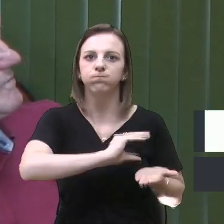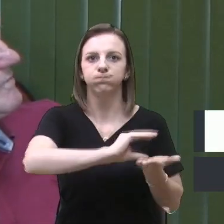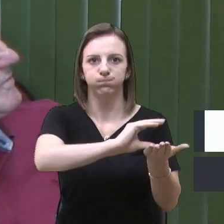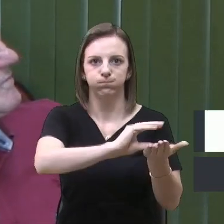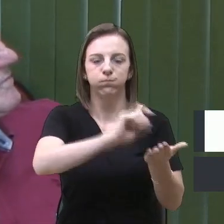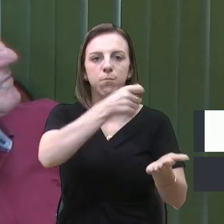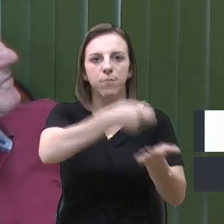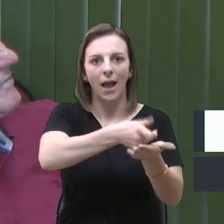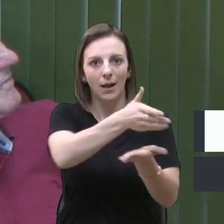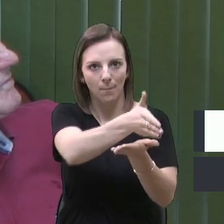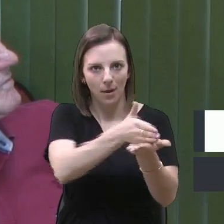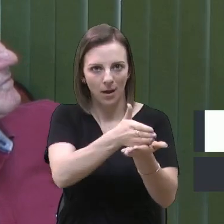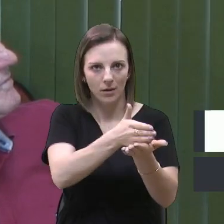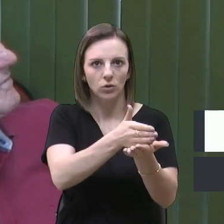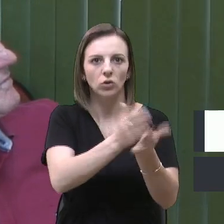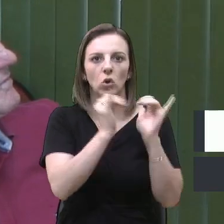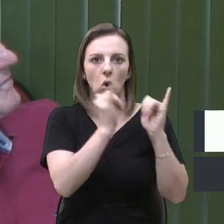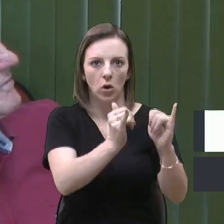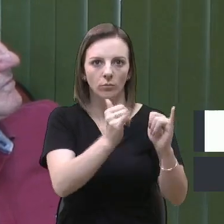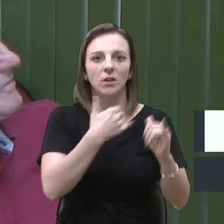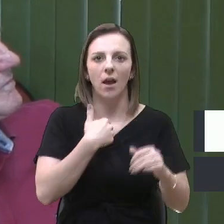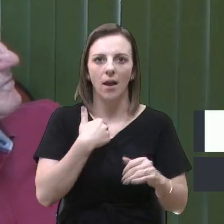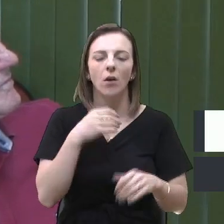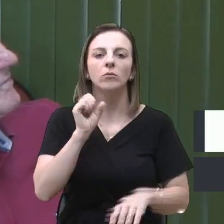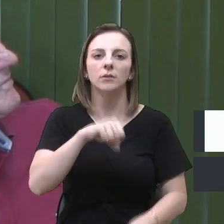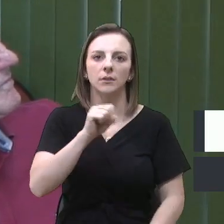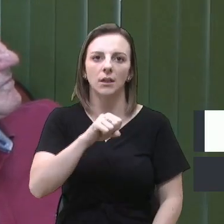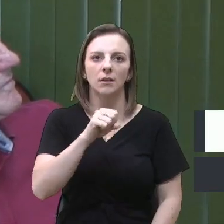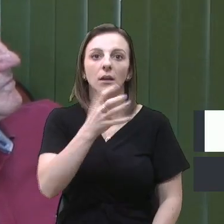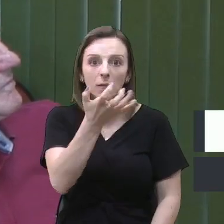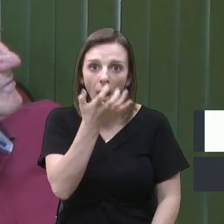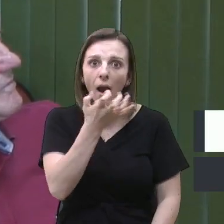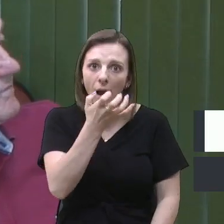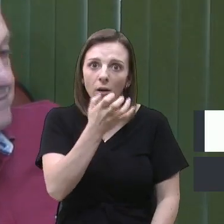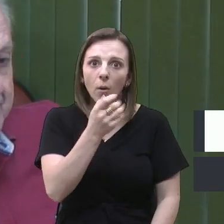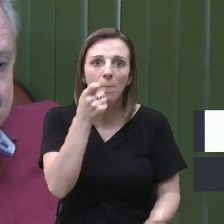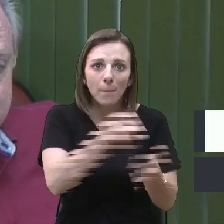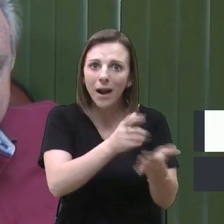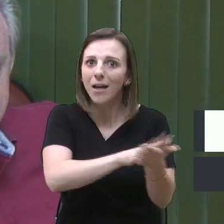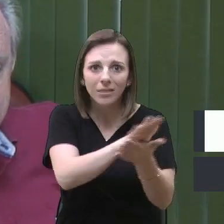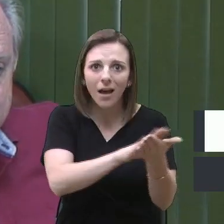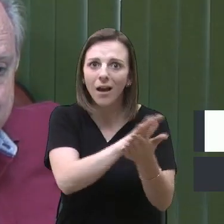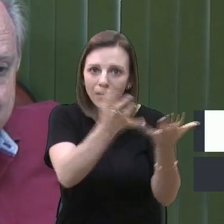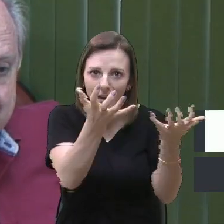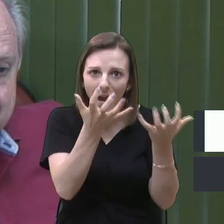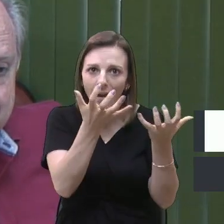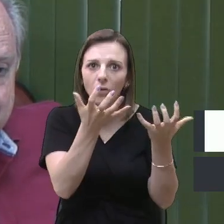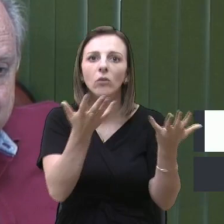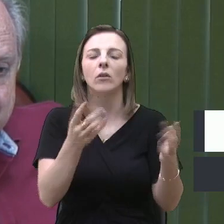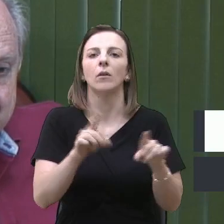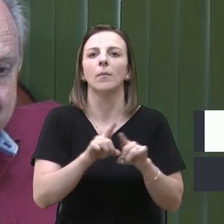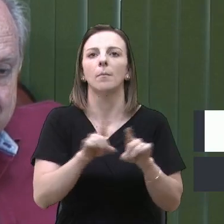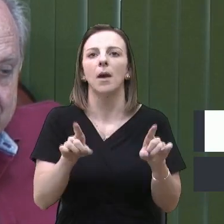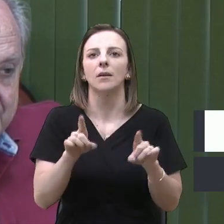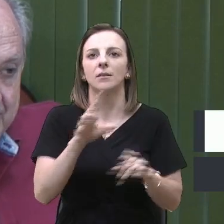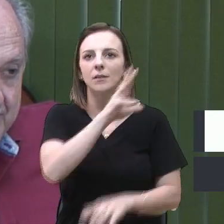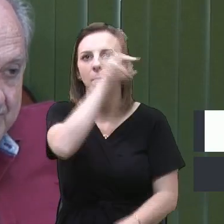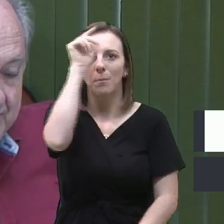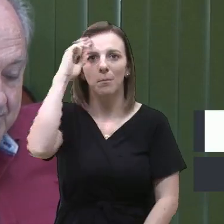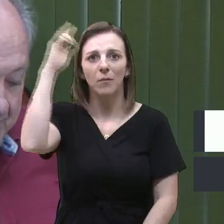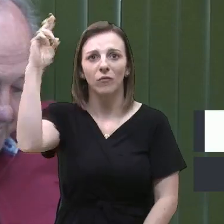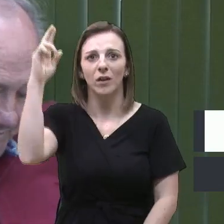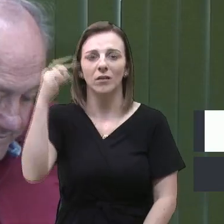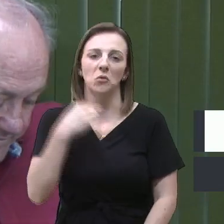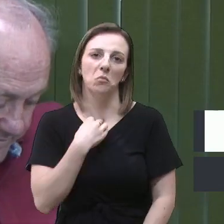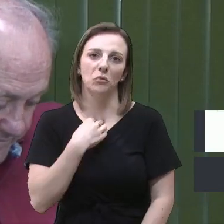daquele fanático, sim, de tarifa zero. Ah, o prefeito não pode, porque o prefeito também não podia, nem subsídio, não se falava